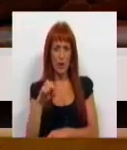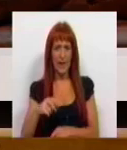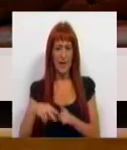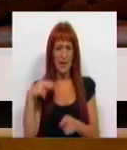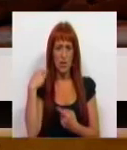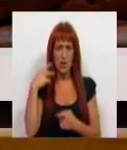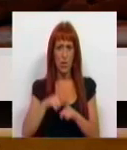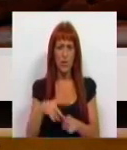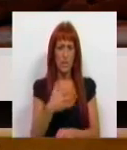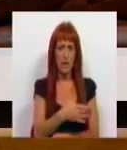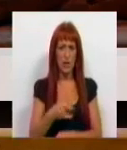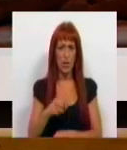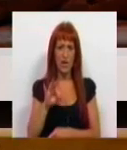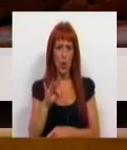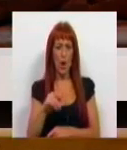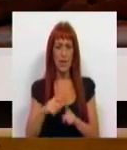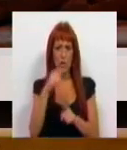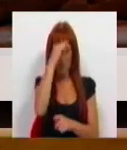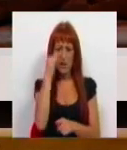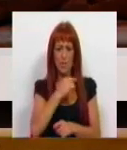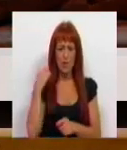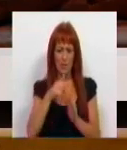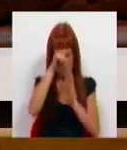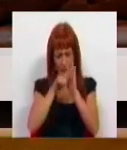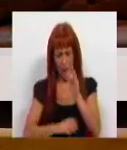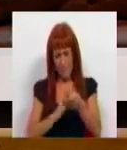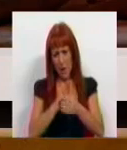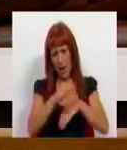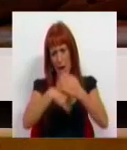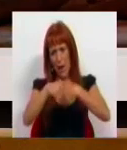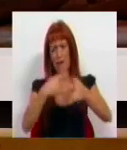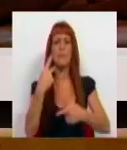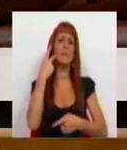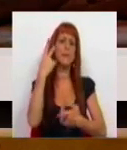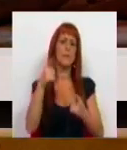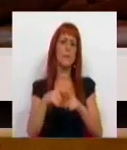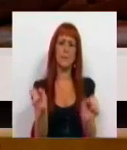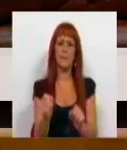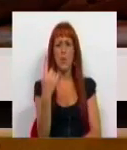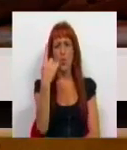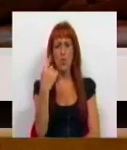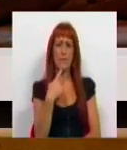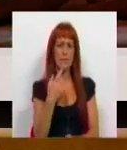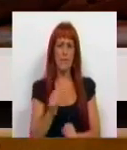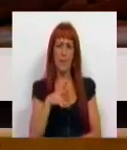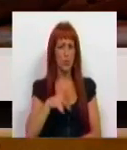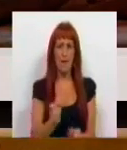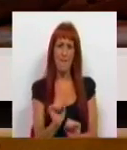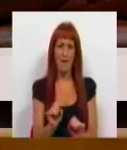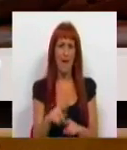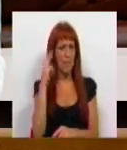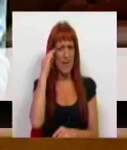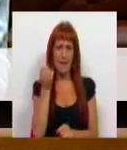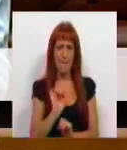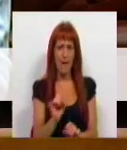Nigéria, 1.094 no Azerbaijão. E a lista continua, e está-se mesmo a ver, nem uma referência a Portugal ou à